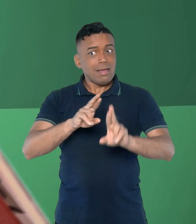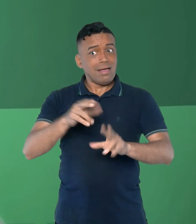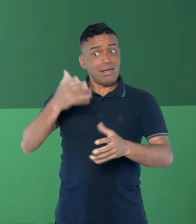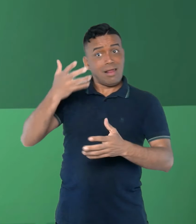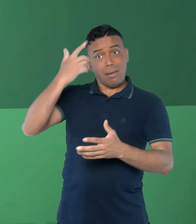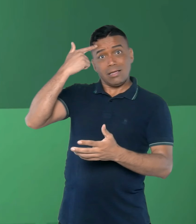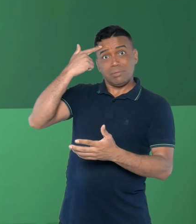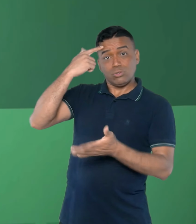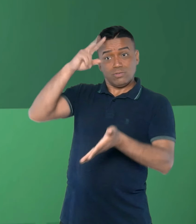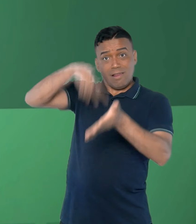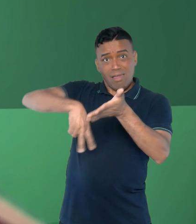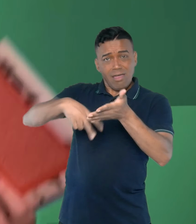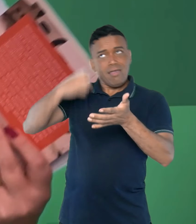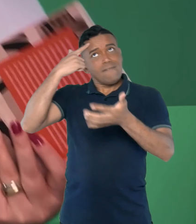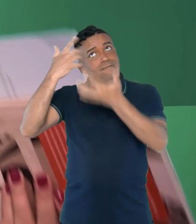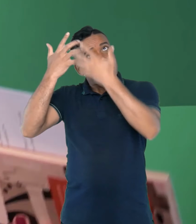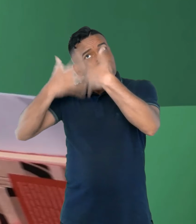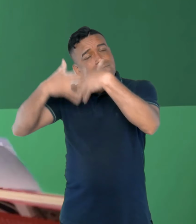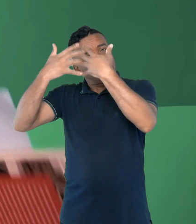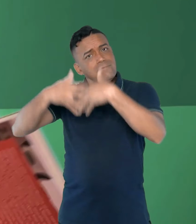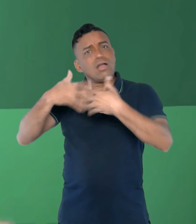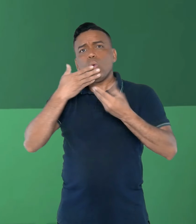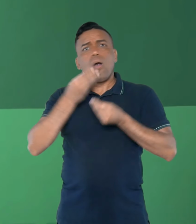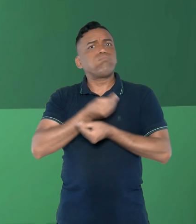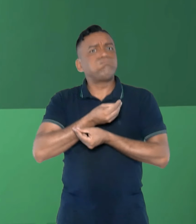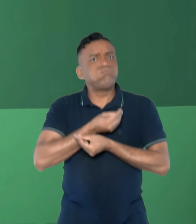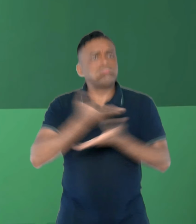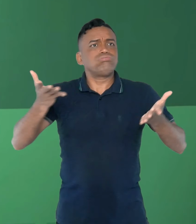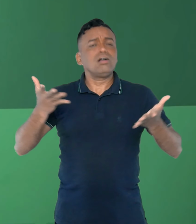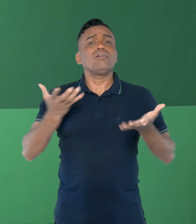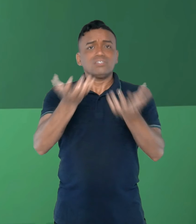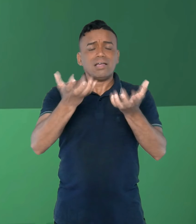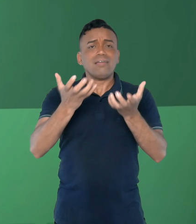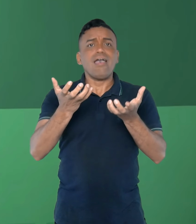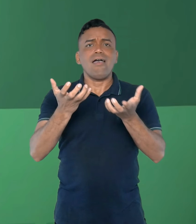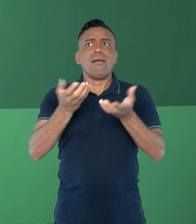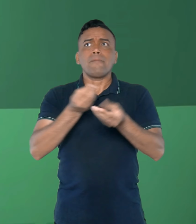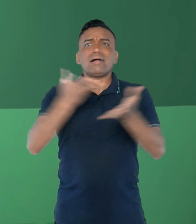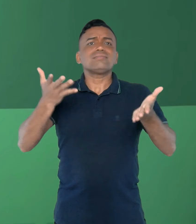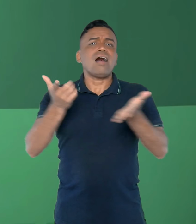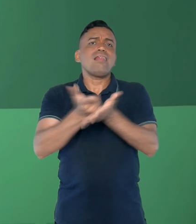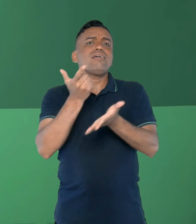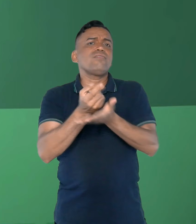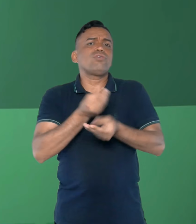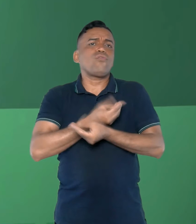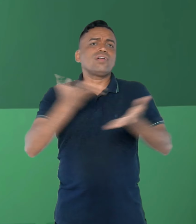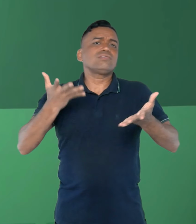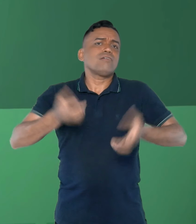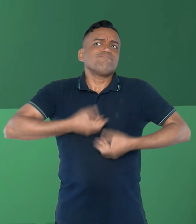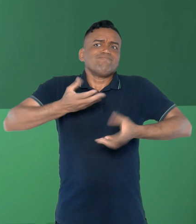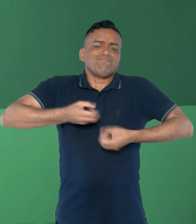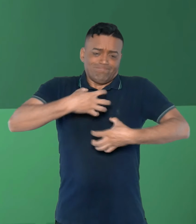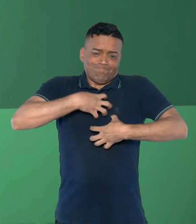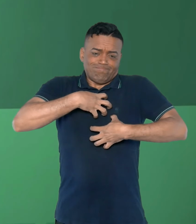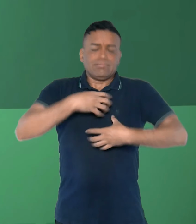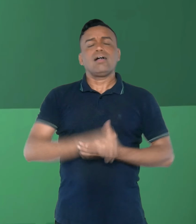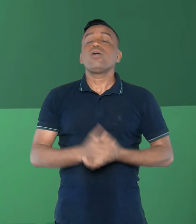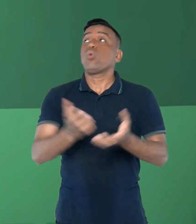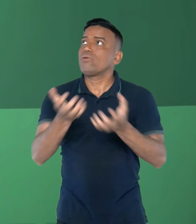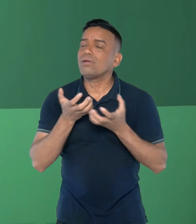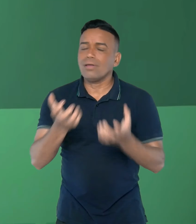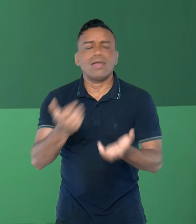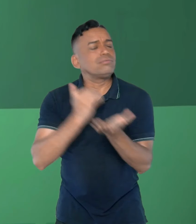reflita mesmo sobre isso? Qual que é a mensagem que você quer deixar com esse livro? Olha, assim, eu quero muito que isso aconteça,